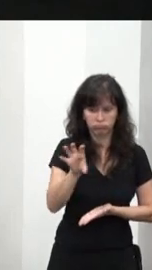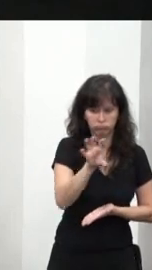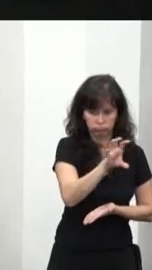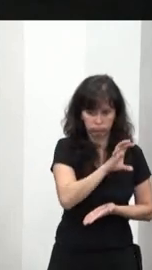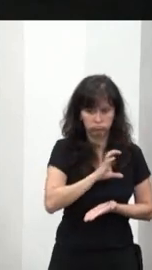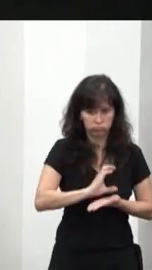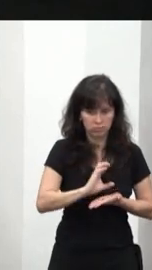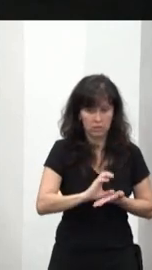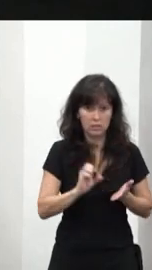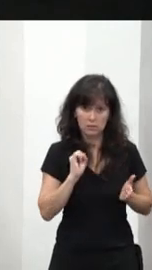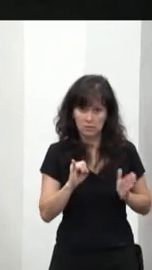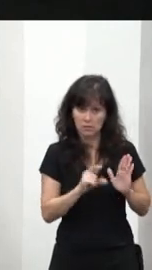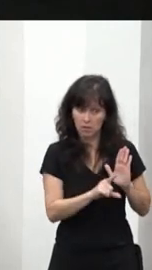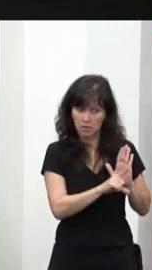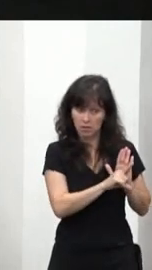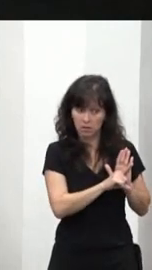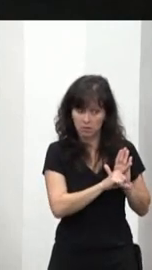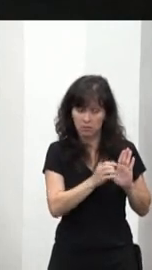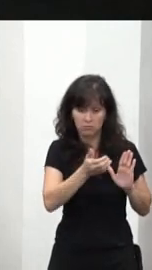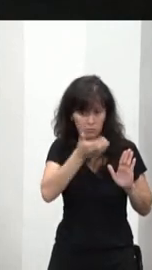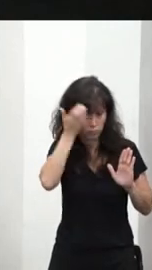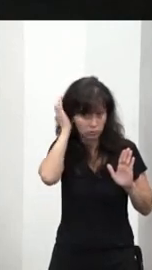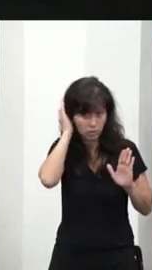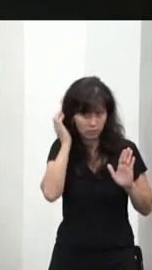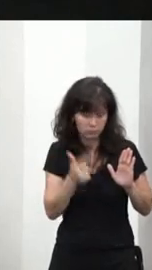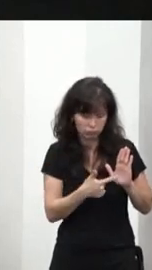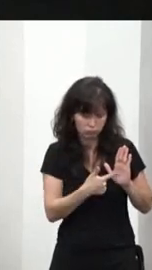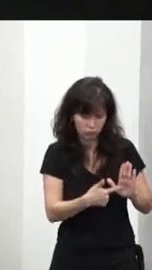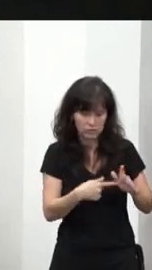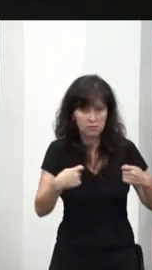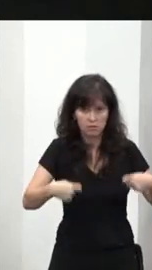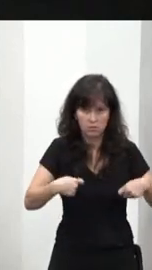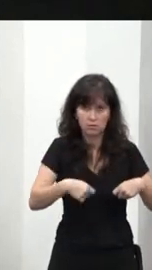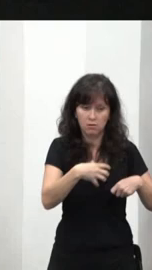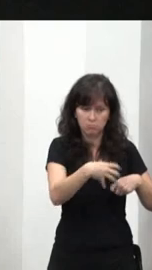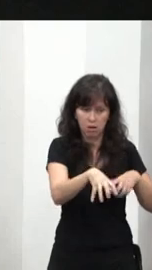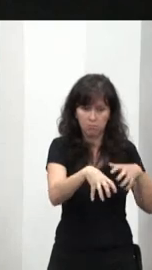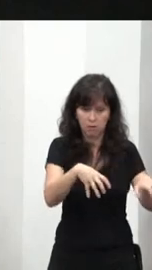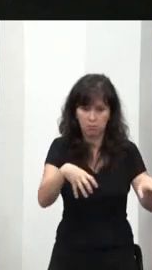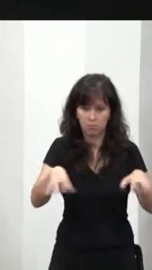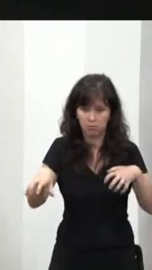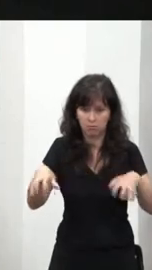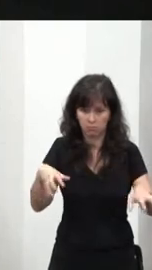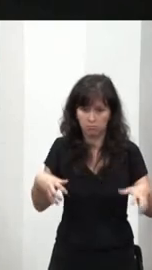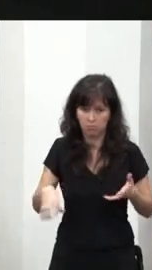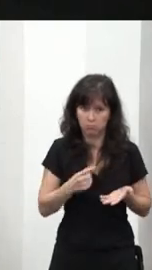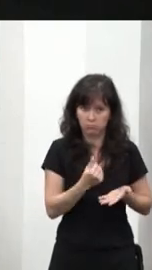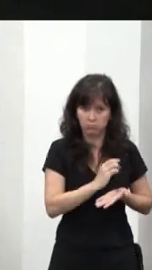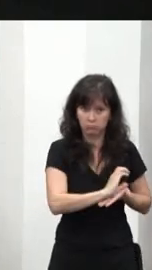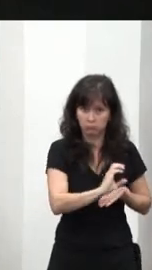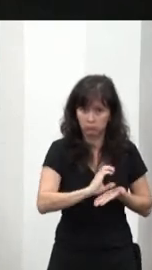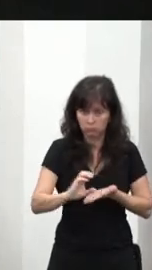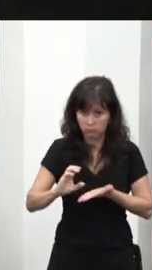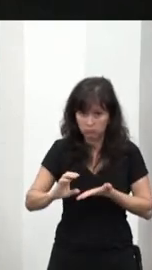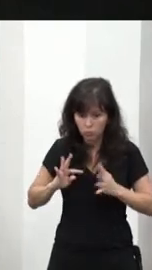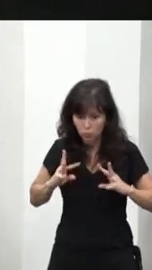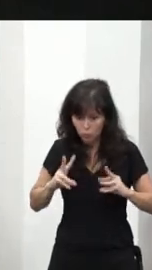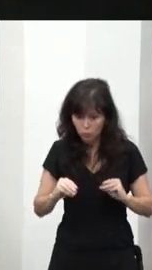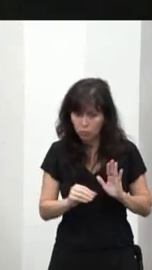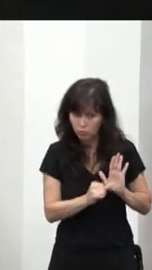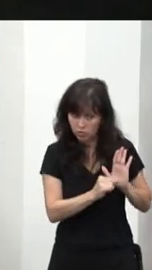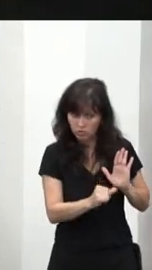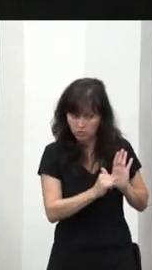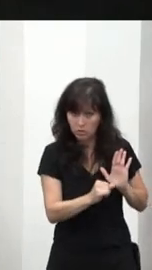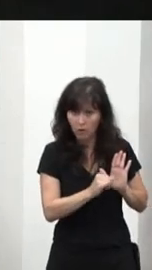LPG traz esta necessidade de centralização teremos também todos os editais essa